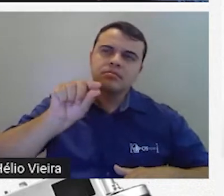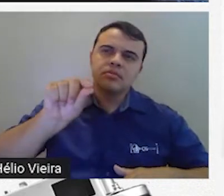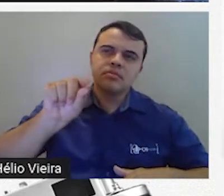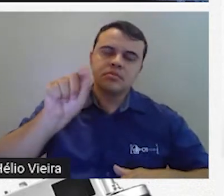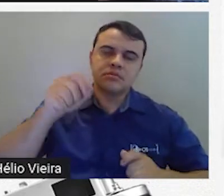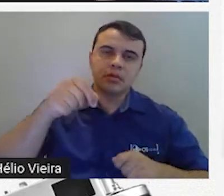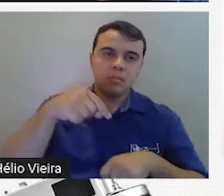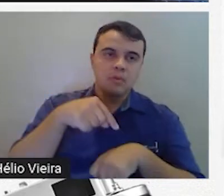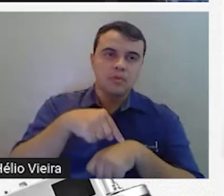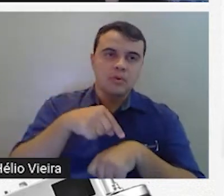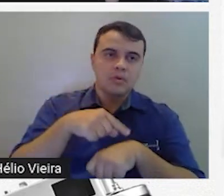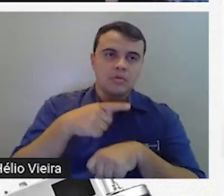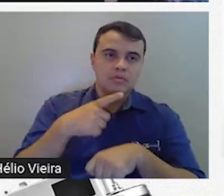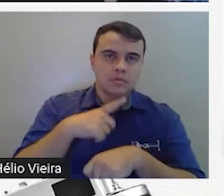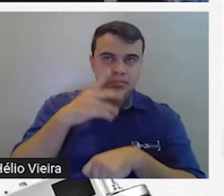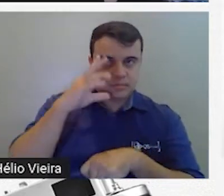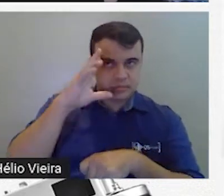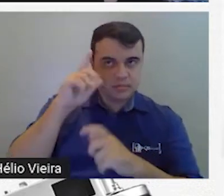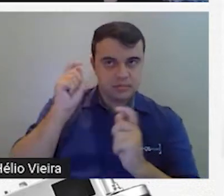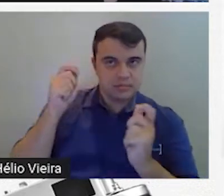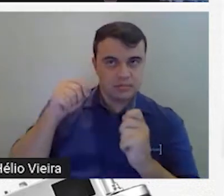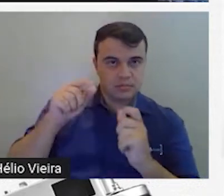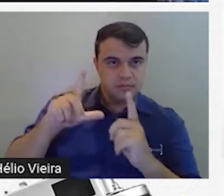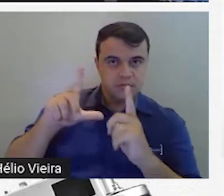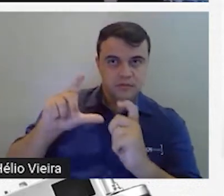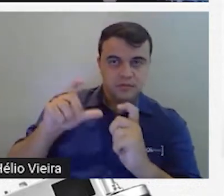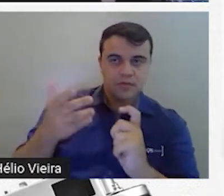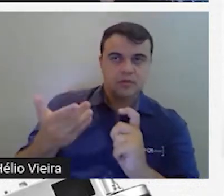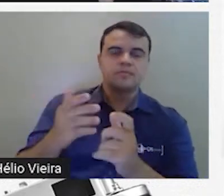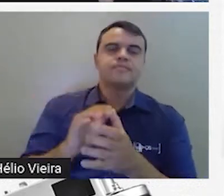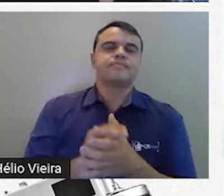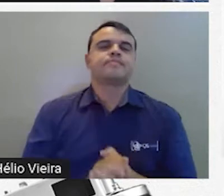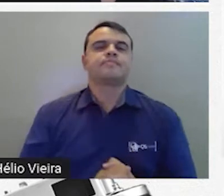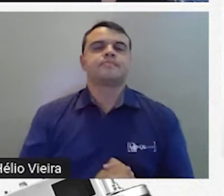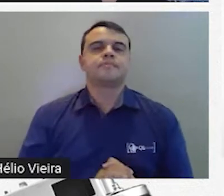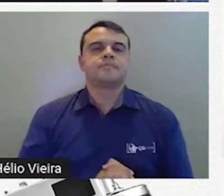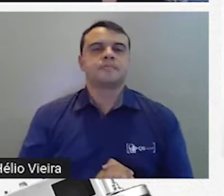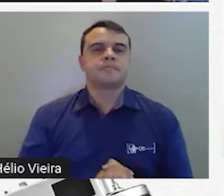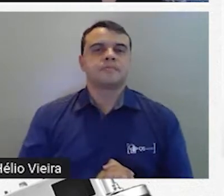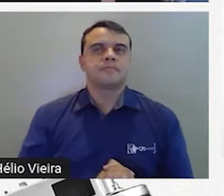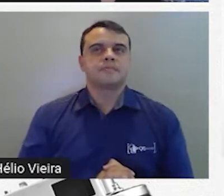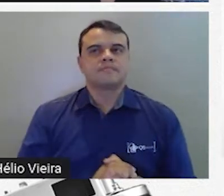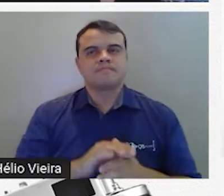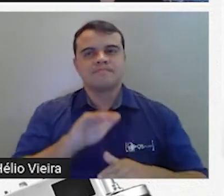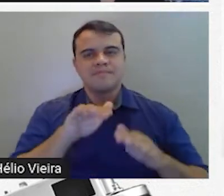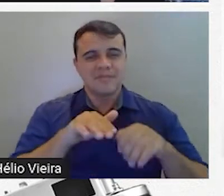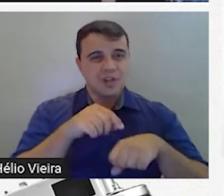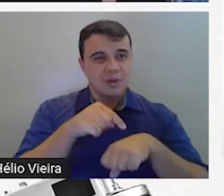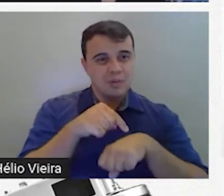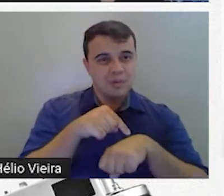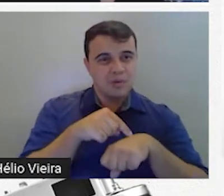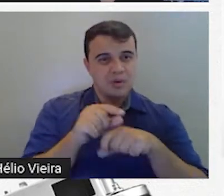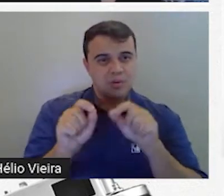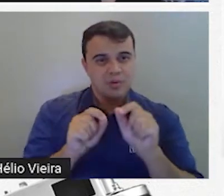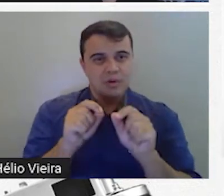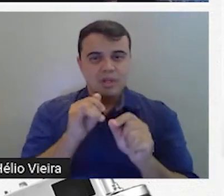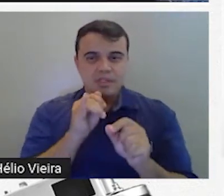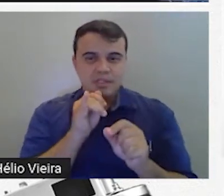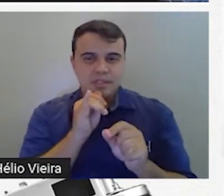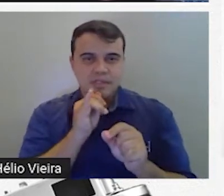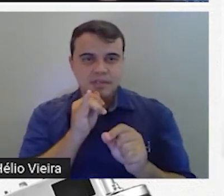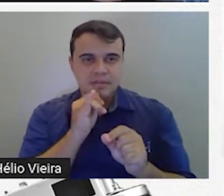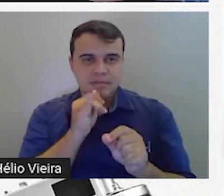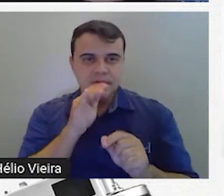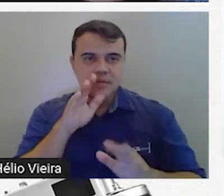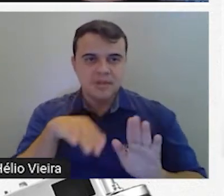exato momento que você tem a possibilidade de tirar a fotografia. É nesses momentos, né, às vezes é